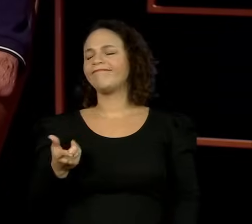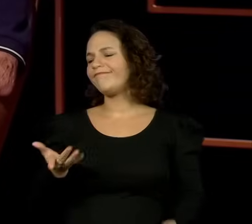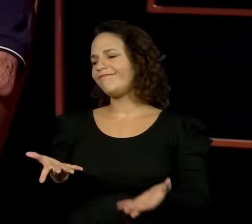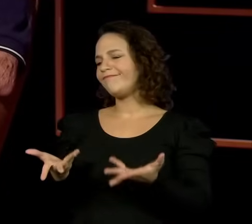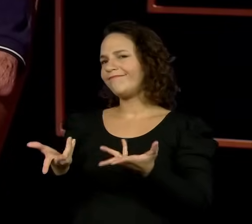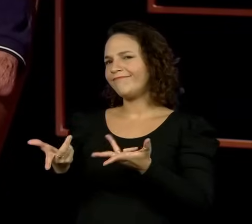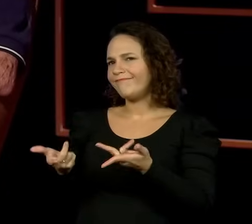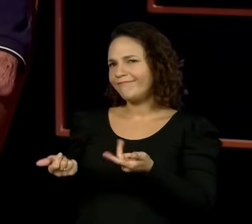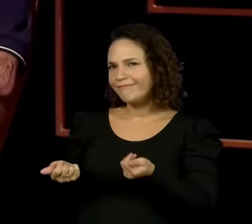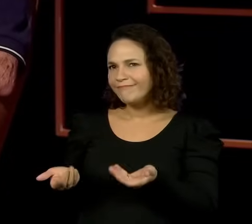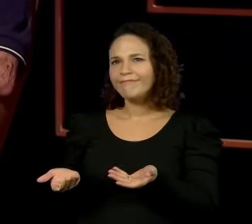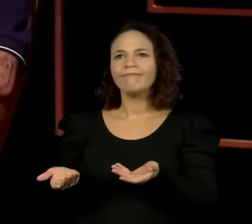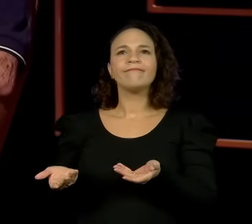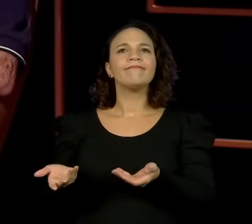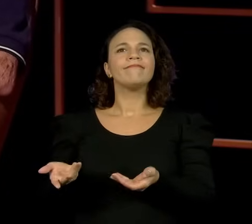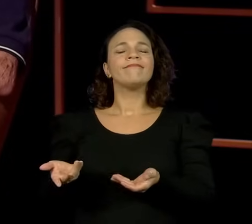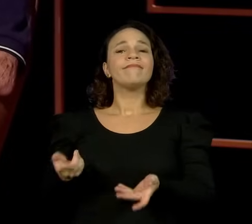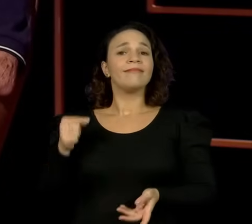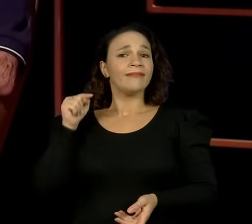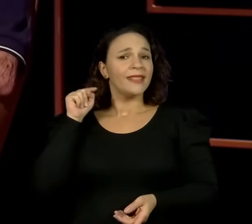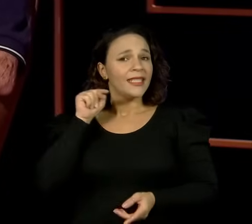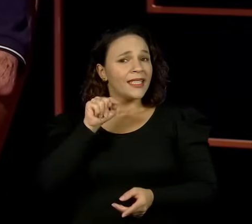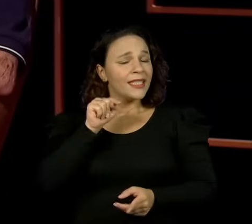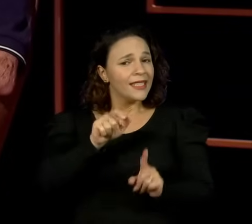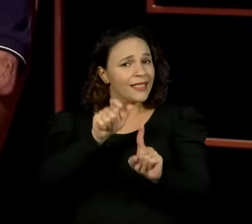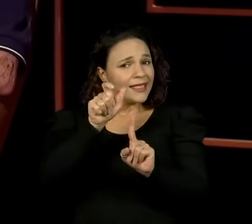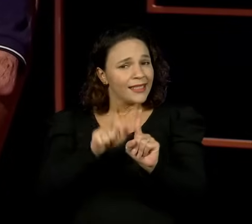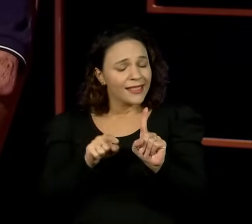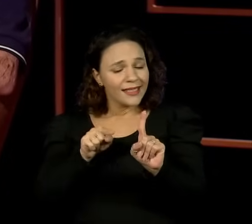maravilhoso. Ela